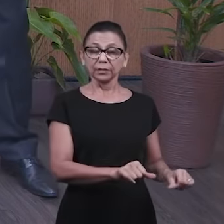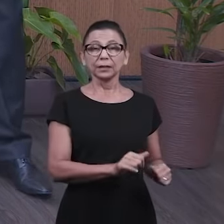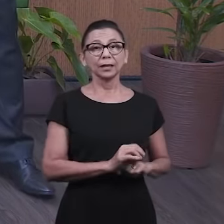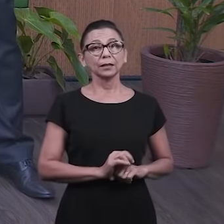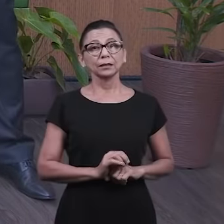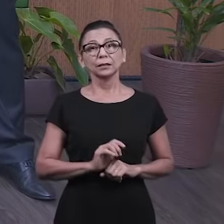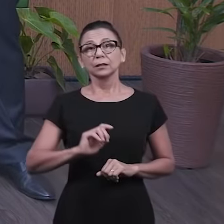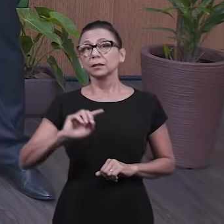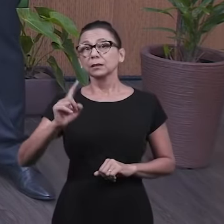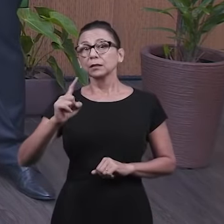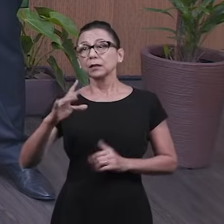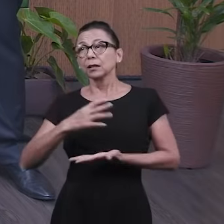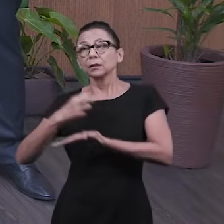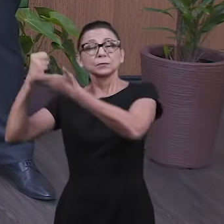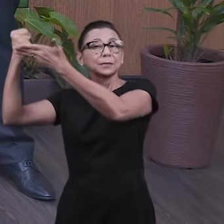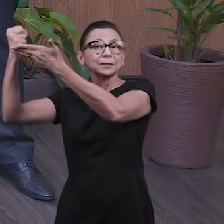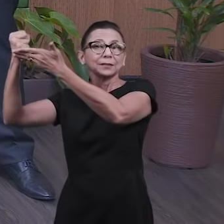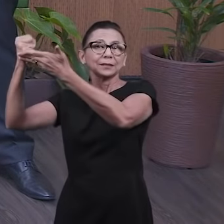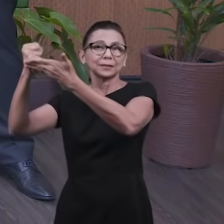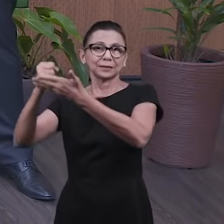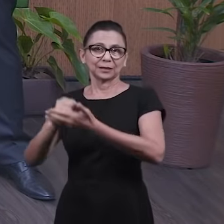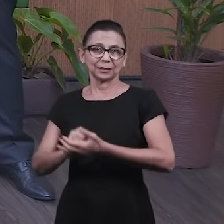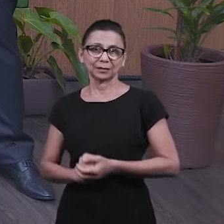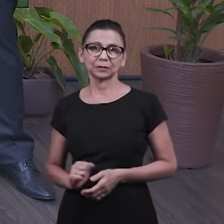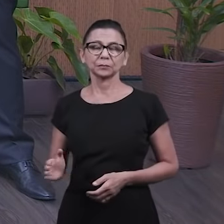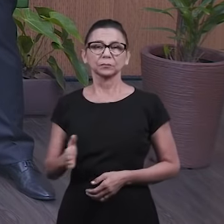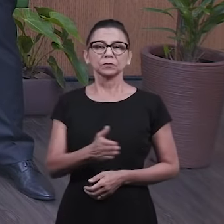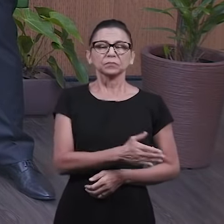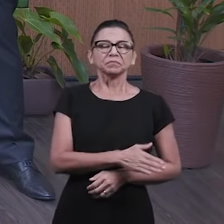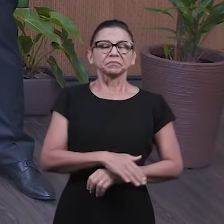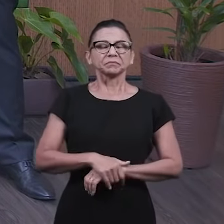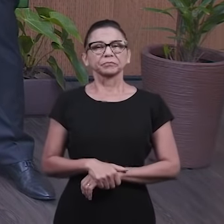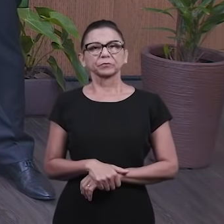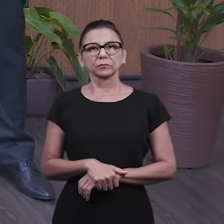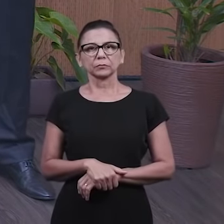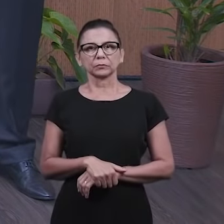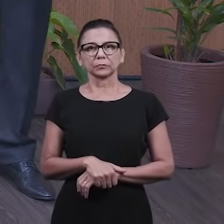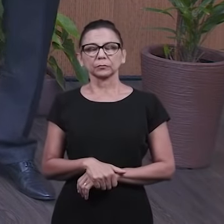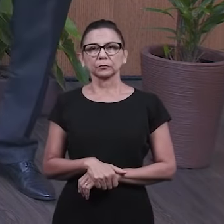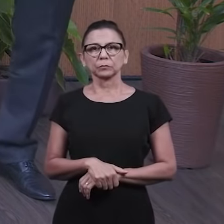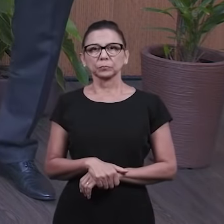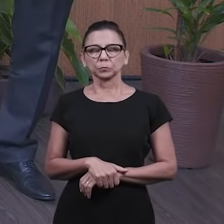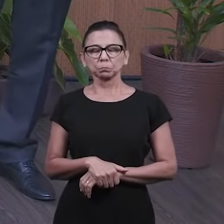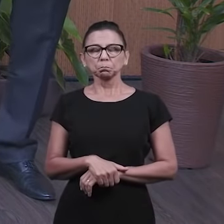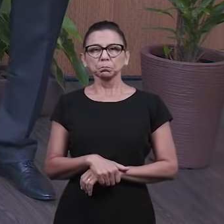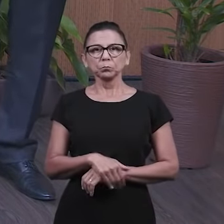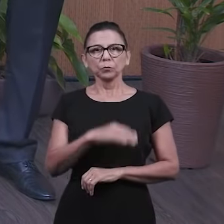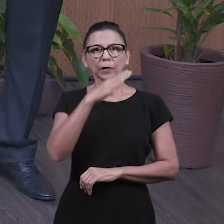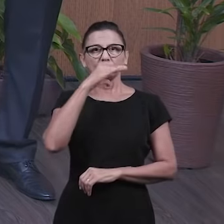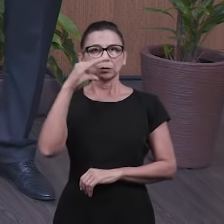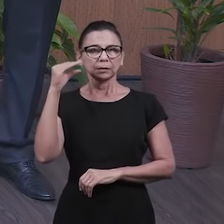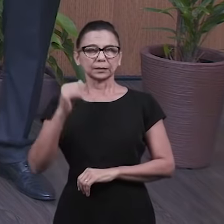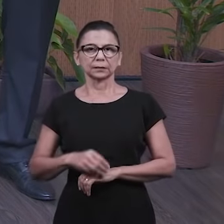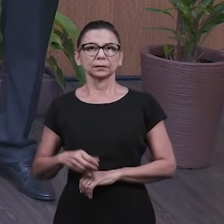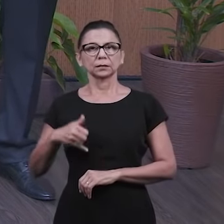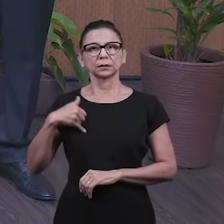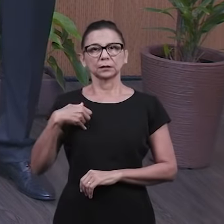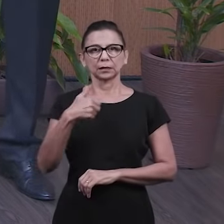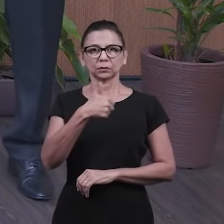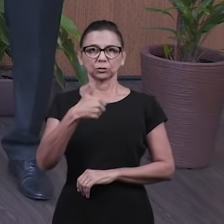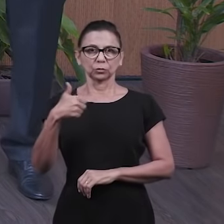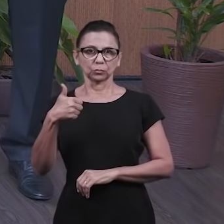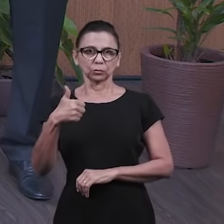um comentário, uma mensagem, Daniel, de um adolescente. Que bênção! De 11 anos, Mateus Nicolai, de Limeira,